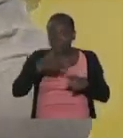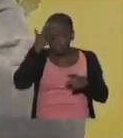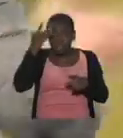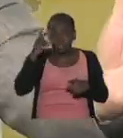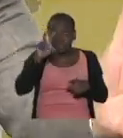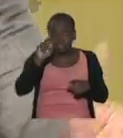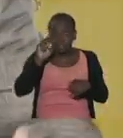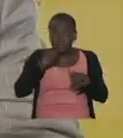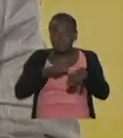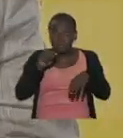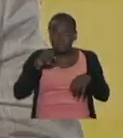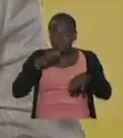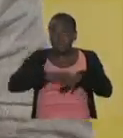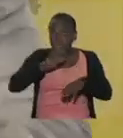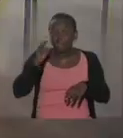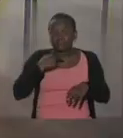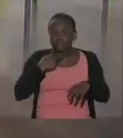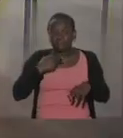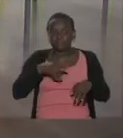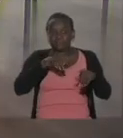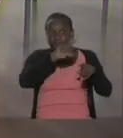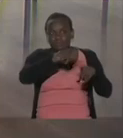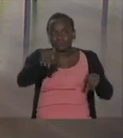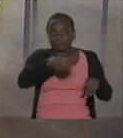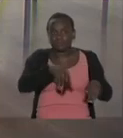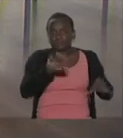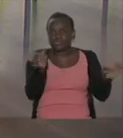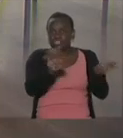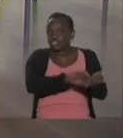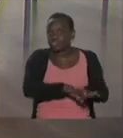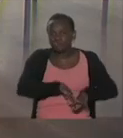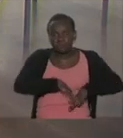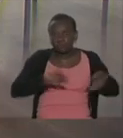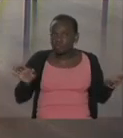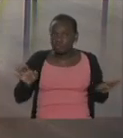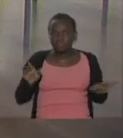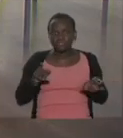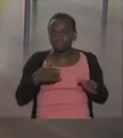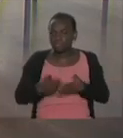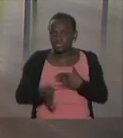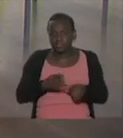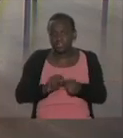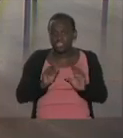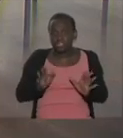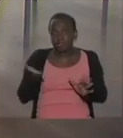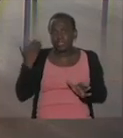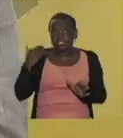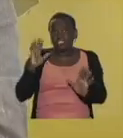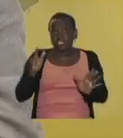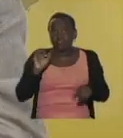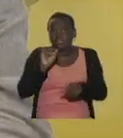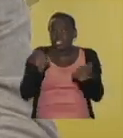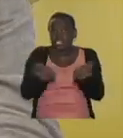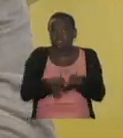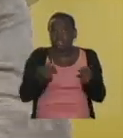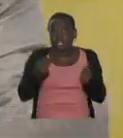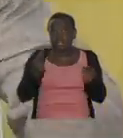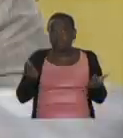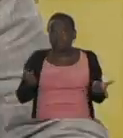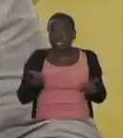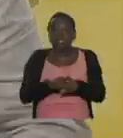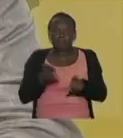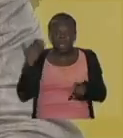pode ter mais de 50.000 pessoas dentro no estádio interdito o Maracanã interdito O que faz o que tiver que fazer Já ficamos sem Maracanã quanto